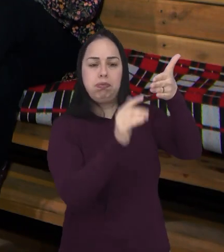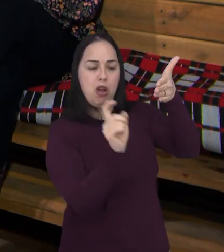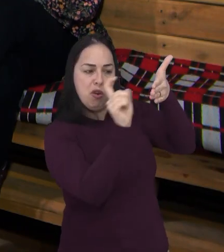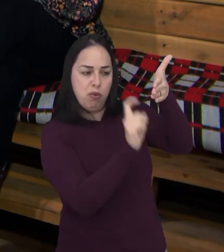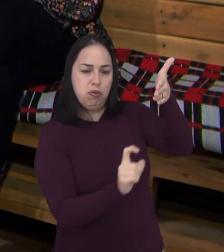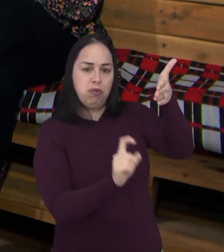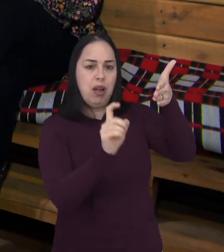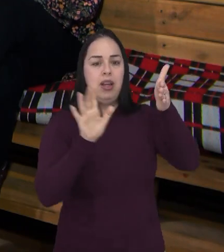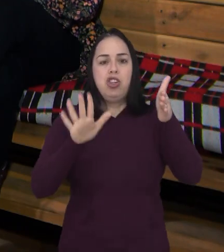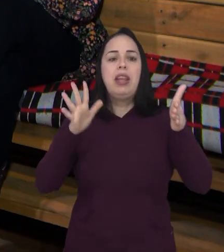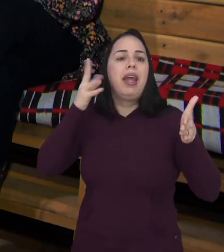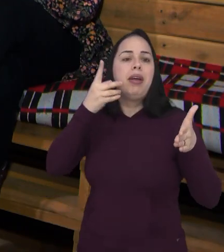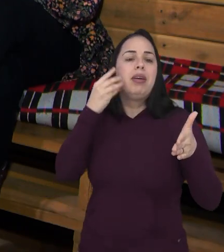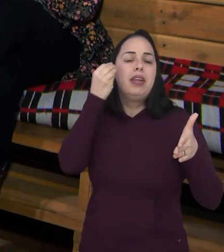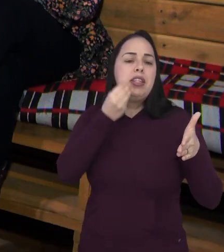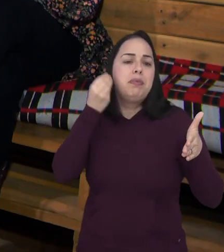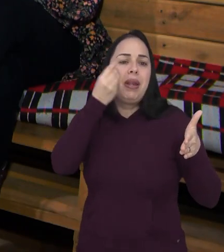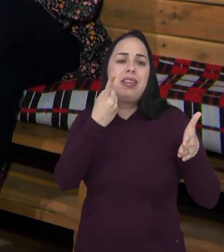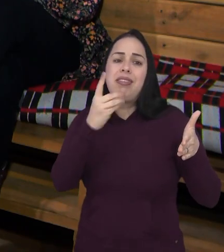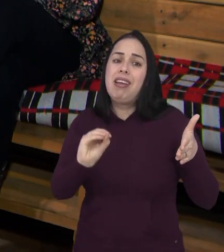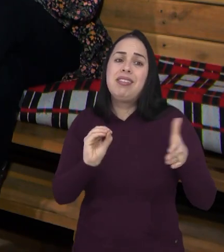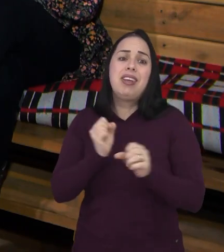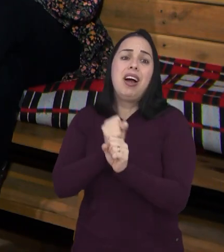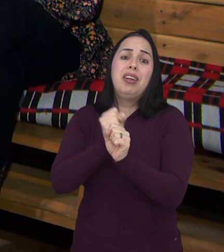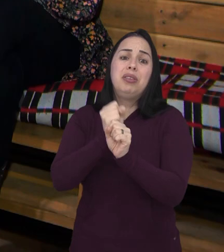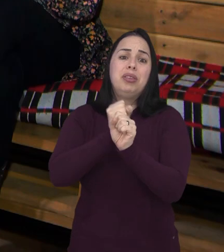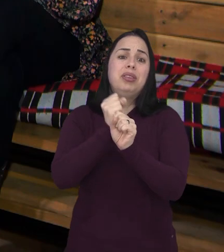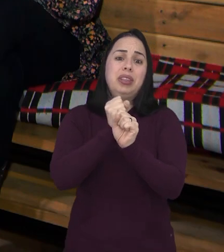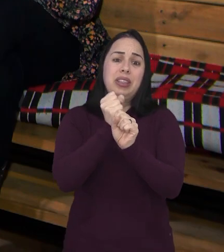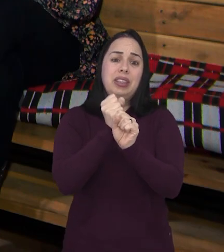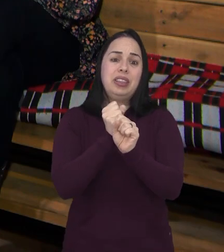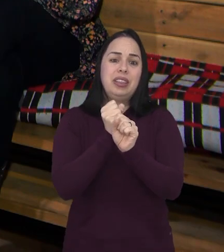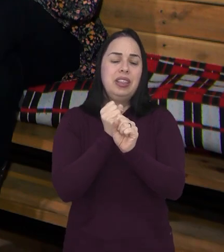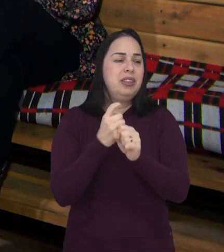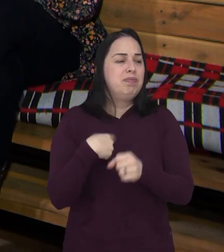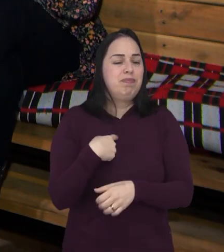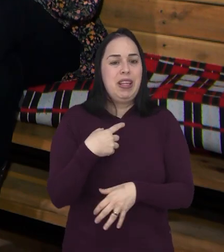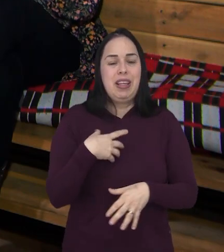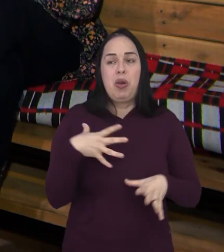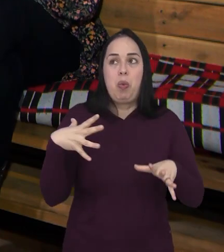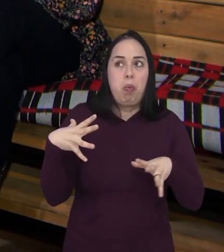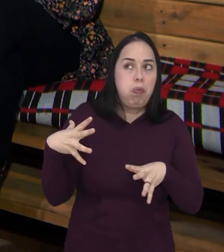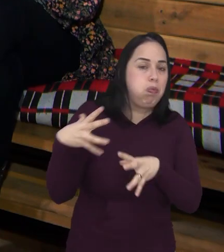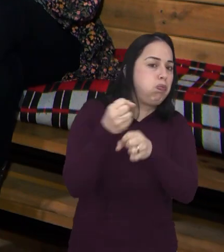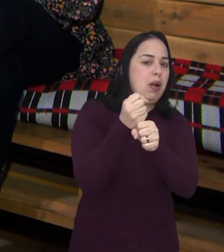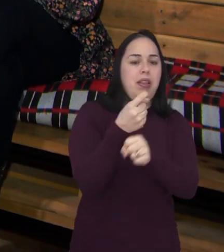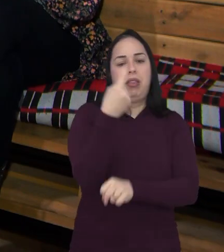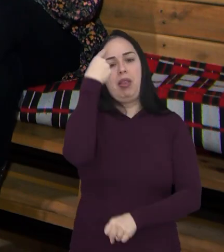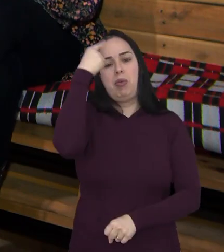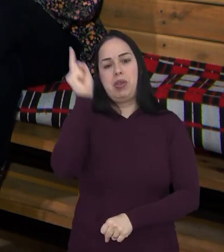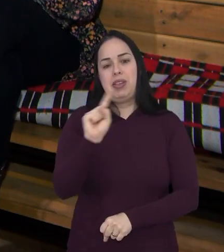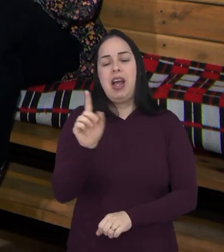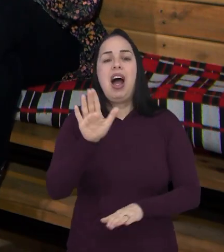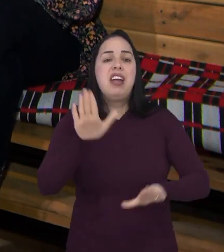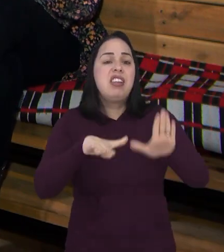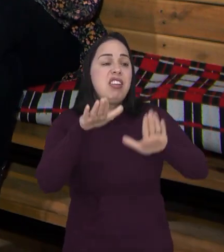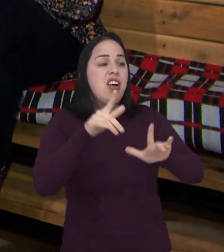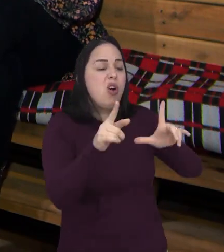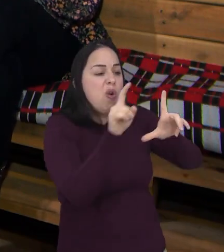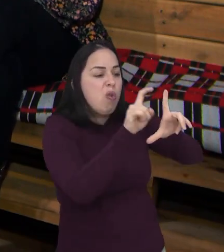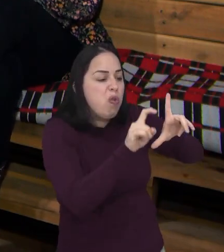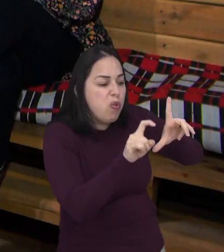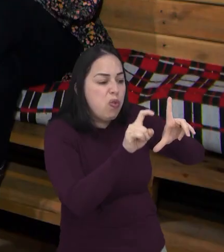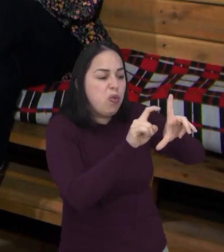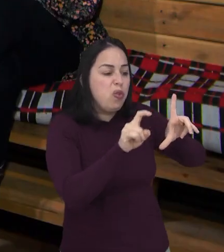coisa. Em 10 anos, acho que é até mais que isso. É que não tem como saber pela quantidade. Às vezes é parede pequena que